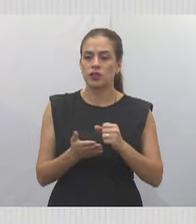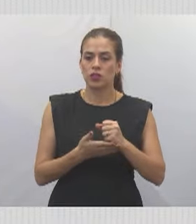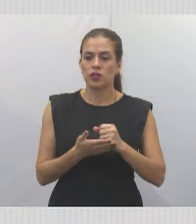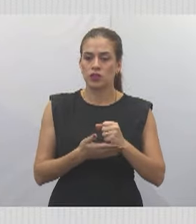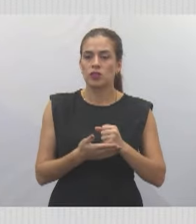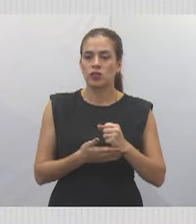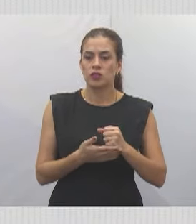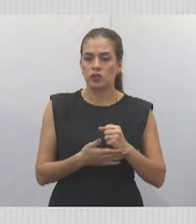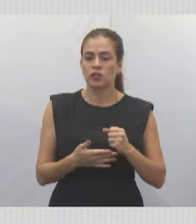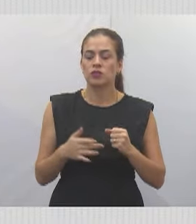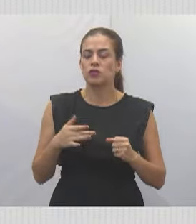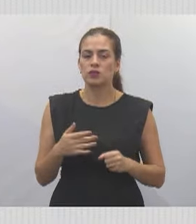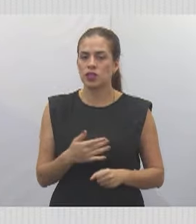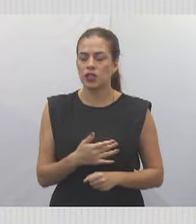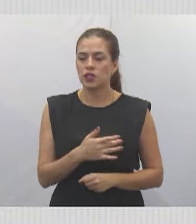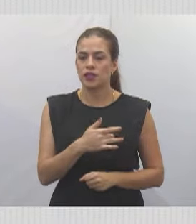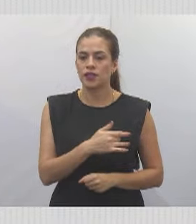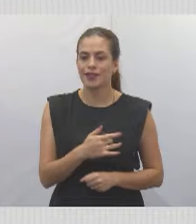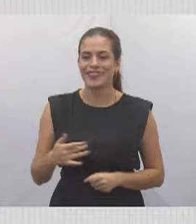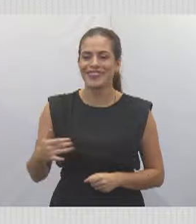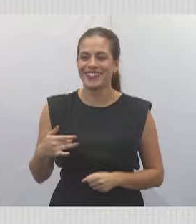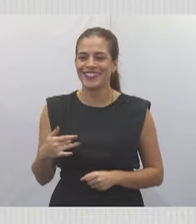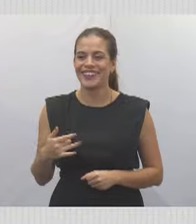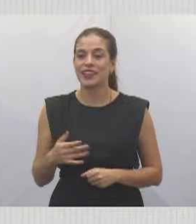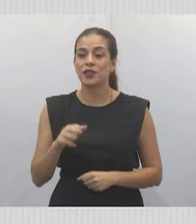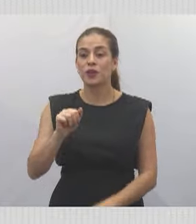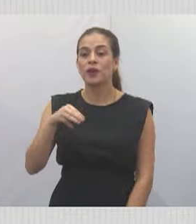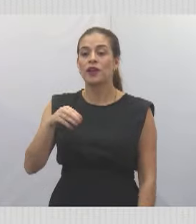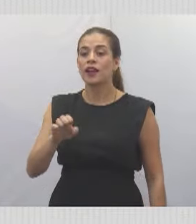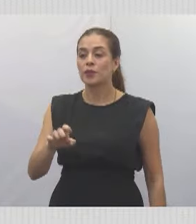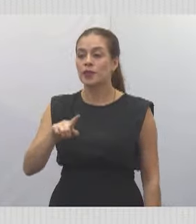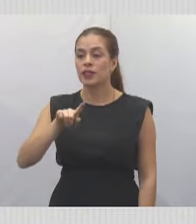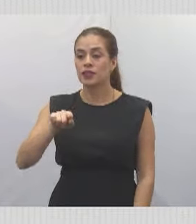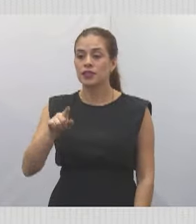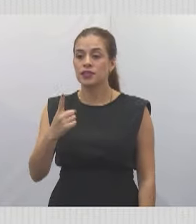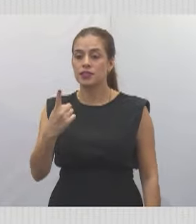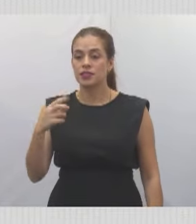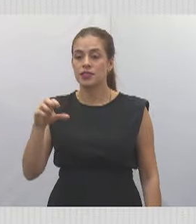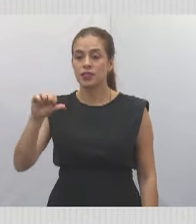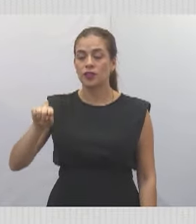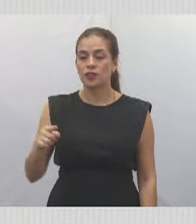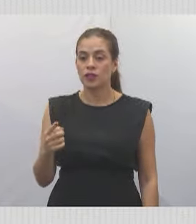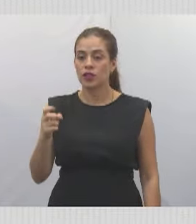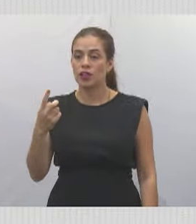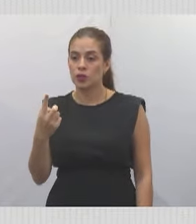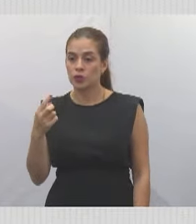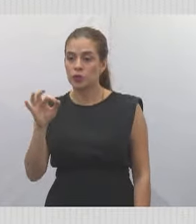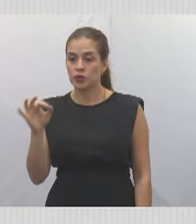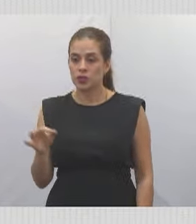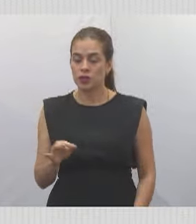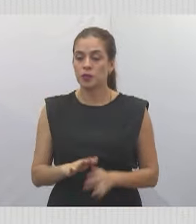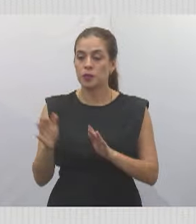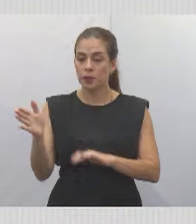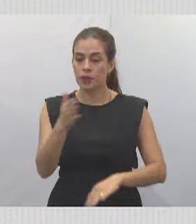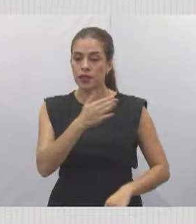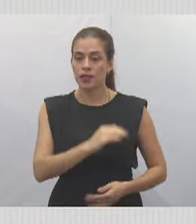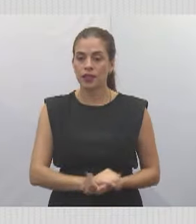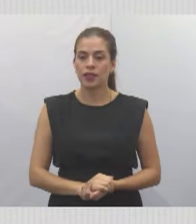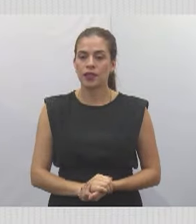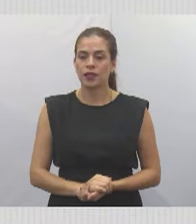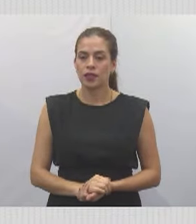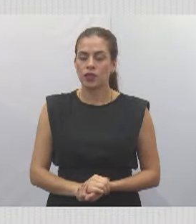21%. E no AMI, 19,1%. Pode passar para a gente? Aí sim, no slide tem o